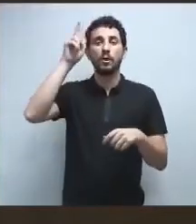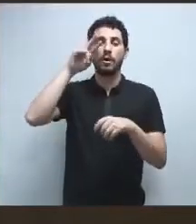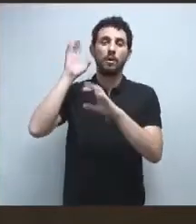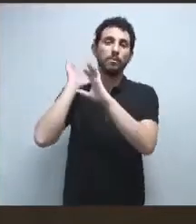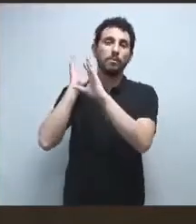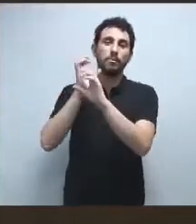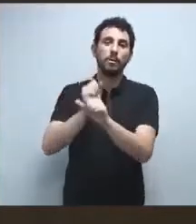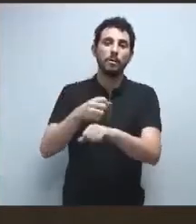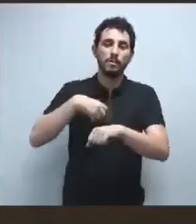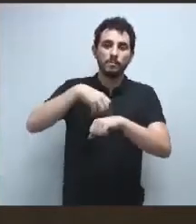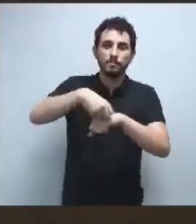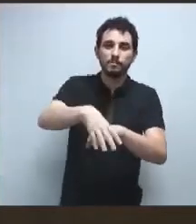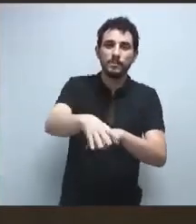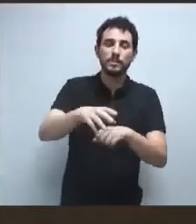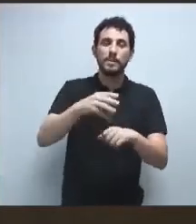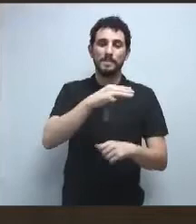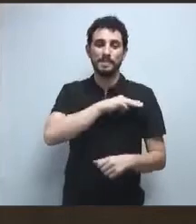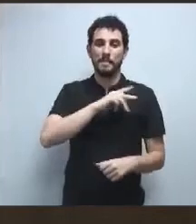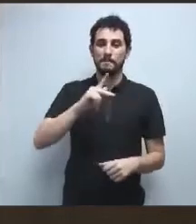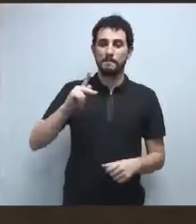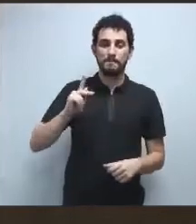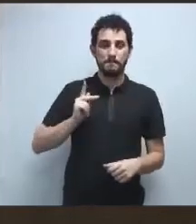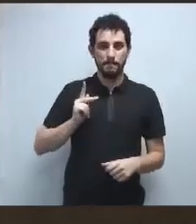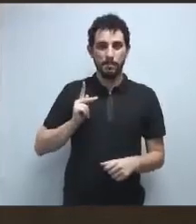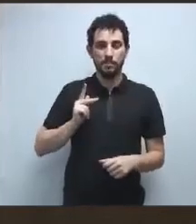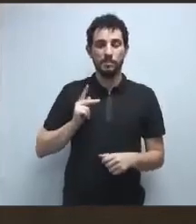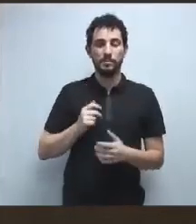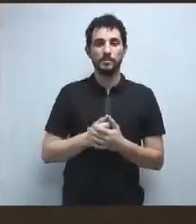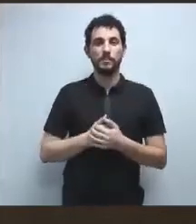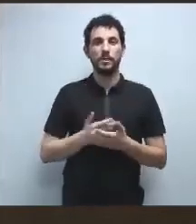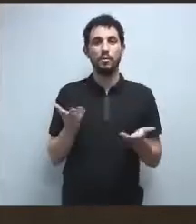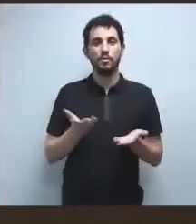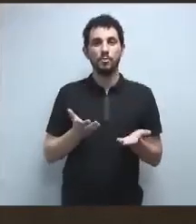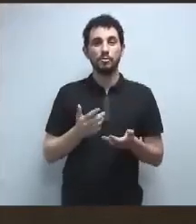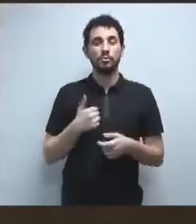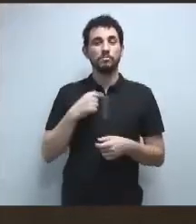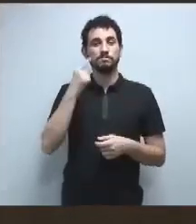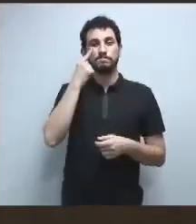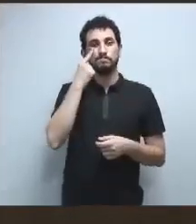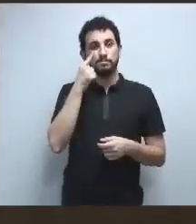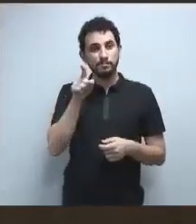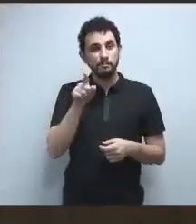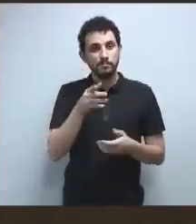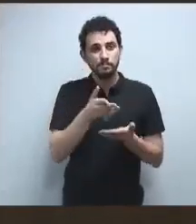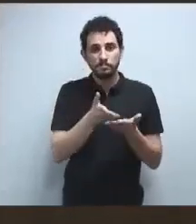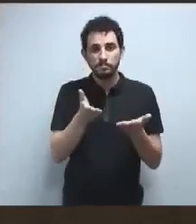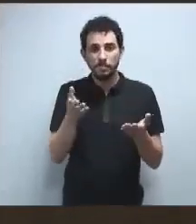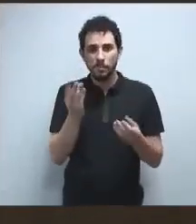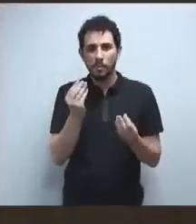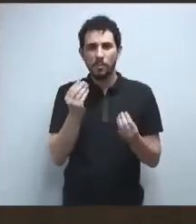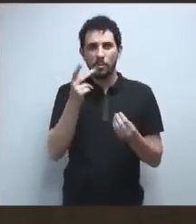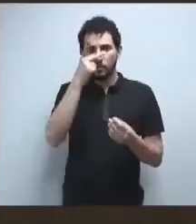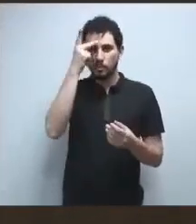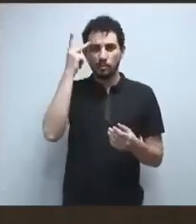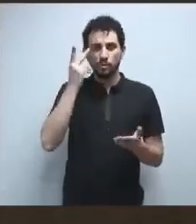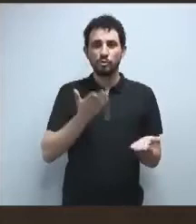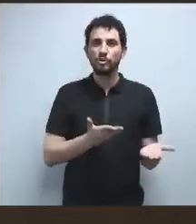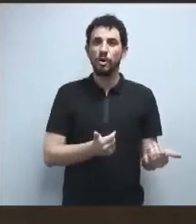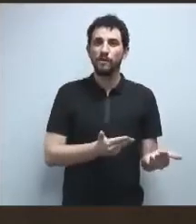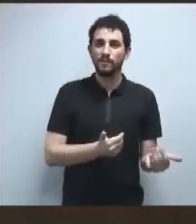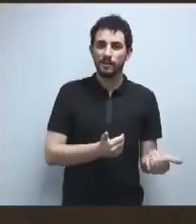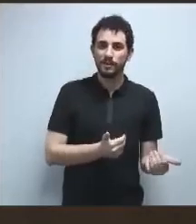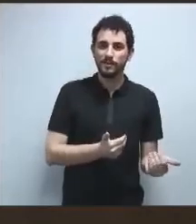ministério público e quando eu vejo hoje aqui tantas e tantos jovens e tantas